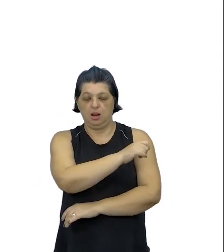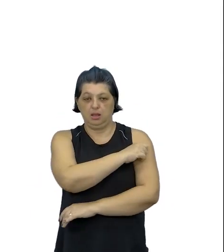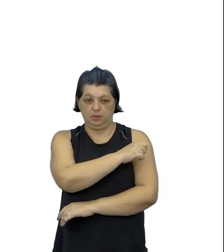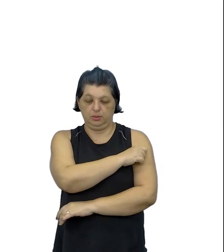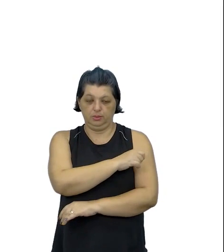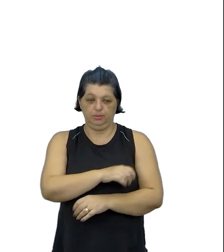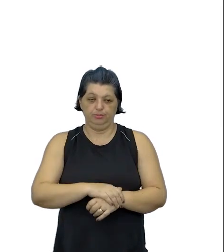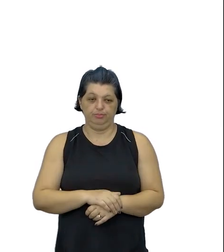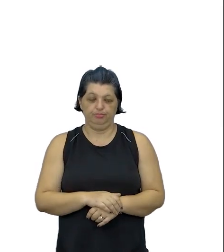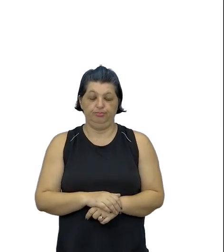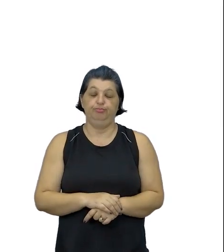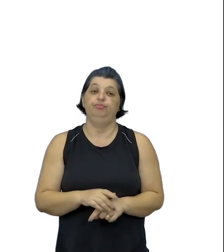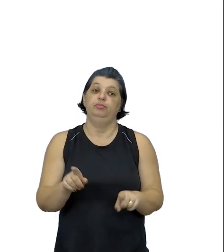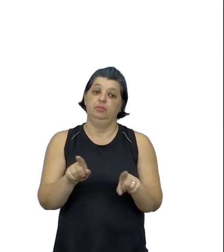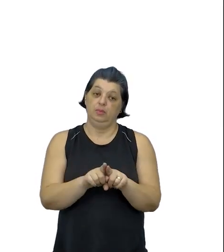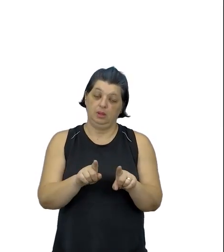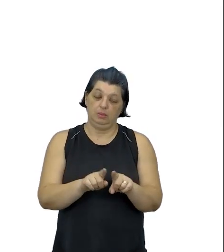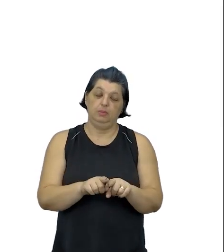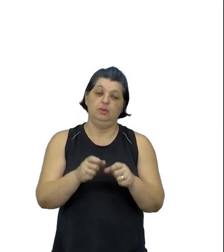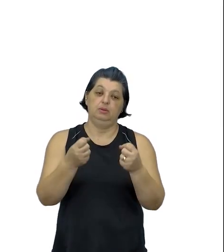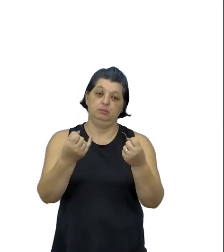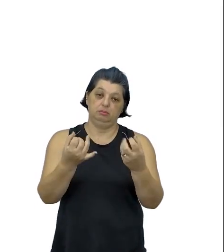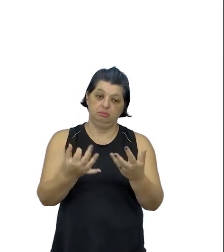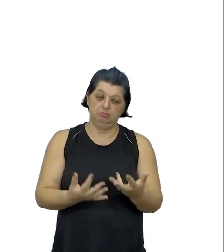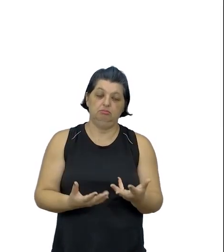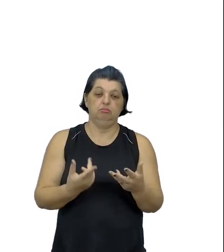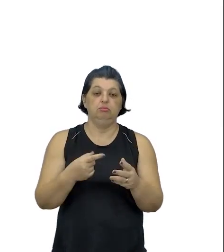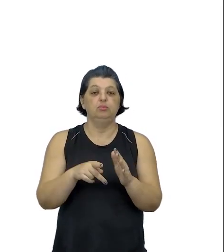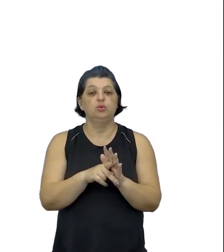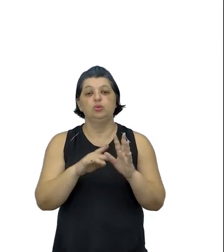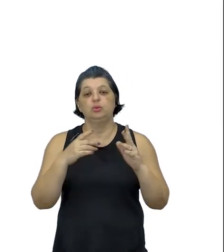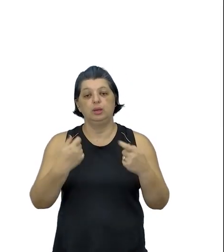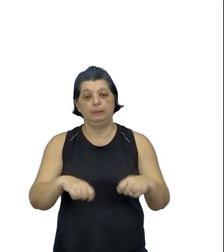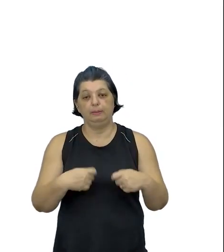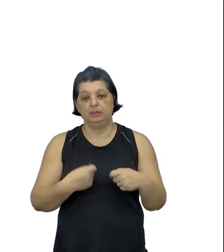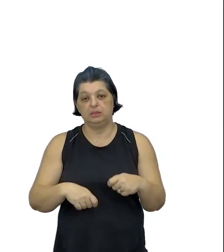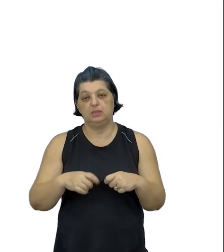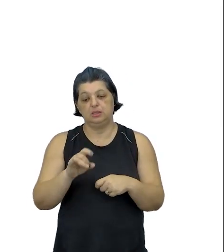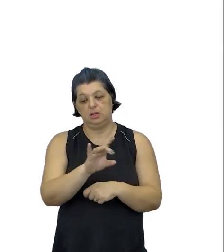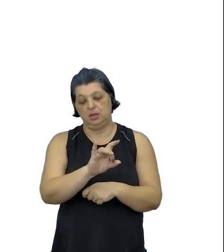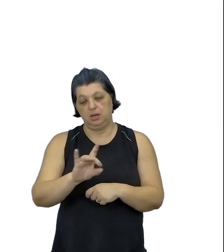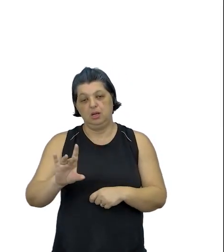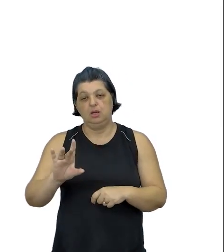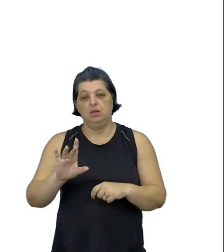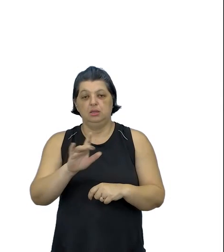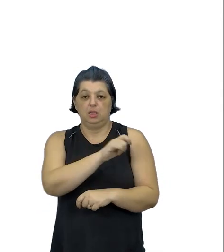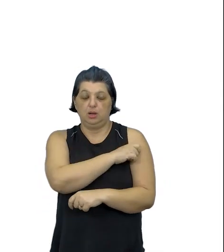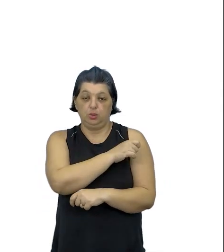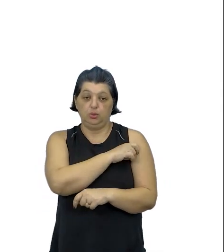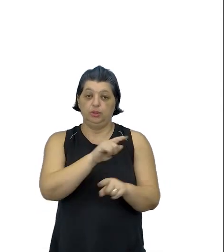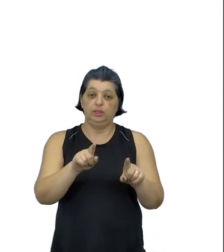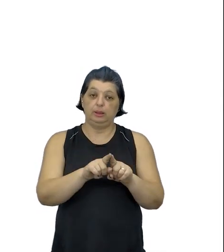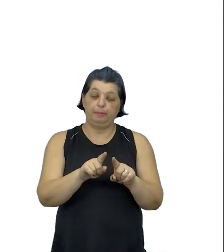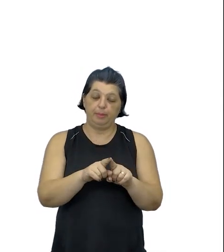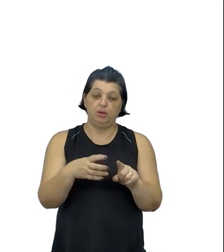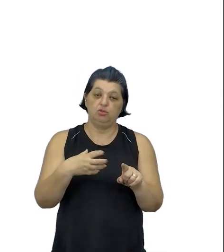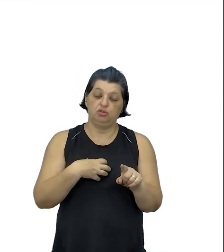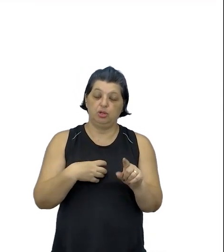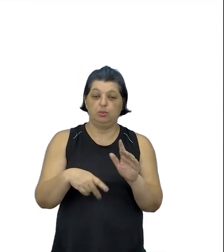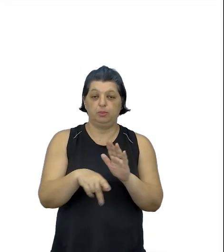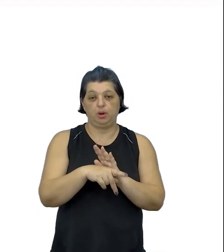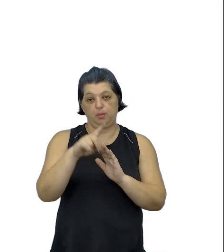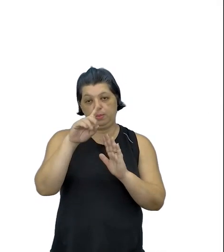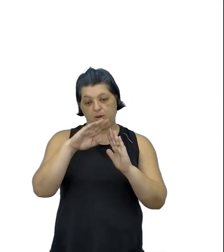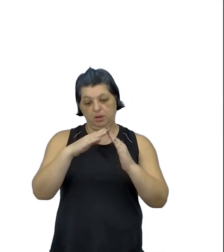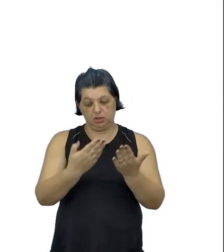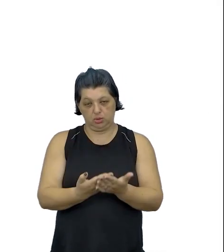ser adaptada à realidade das escolas e às necessidades de aprendizagens dos estudantes. A sala de aula,